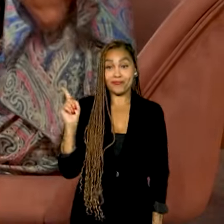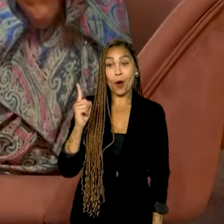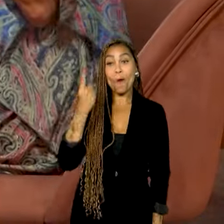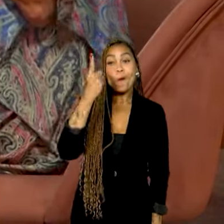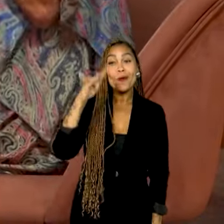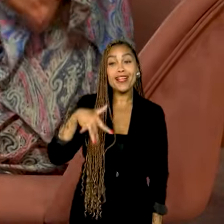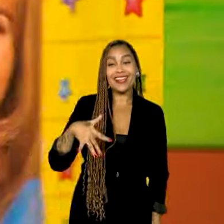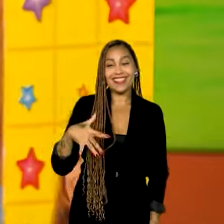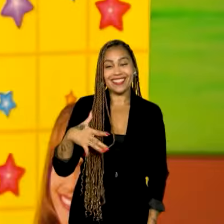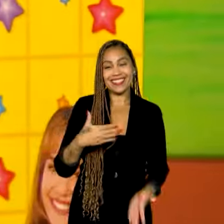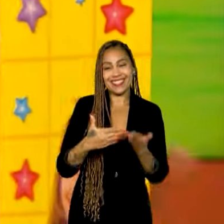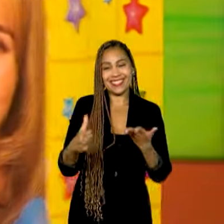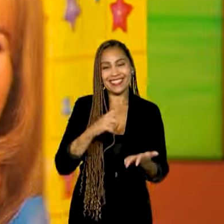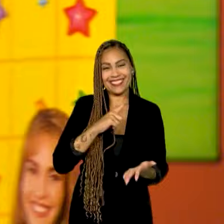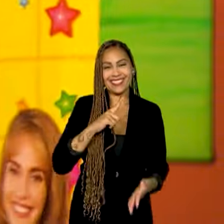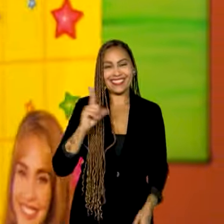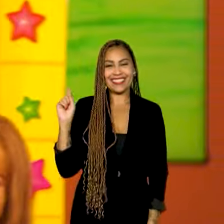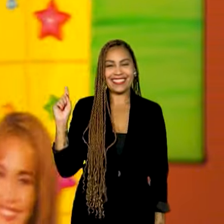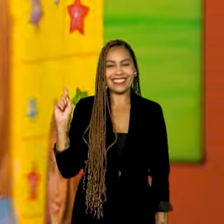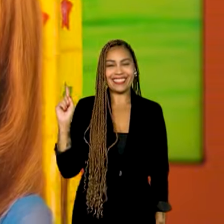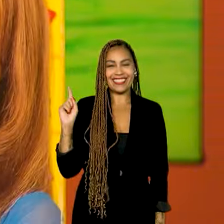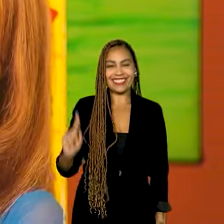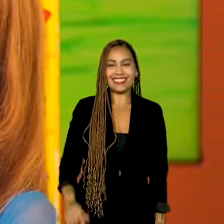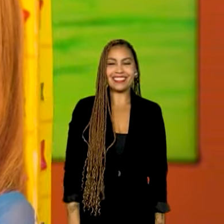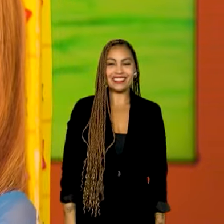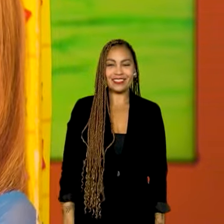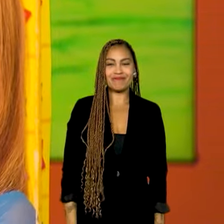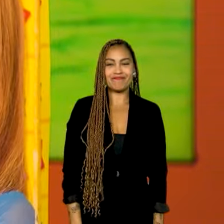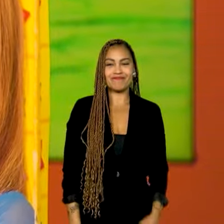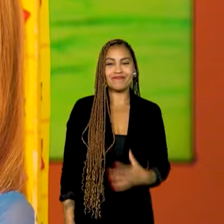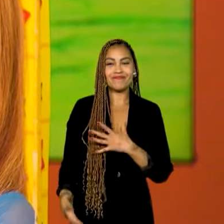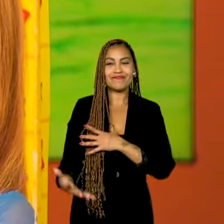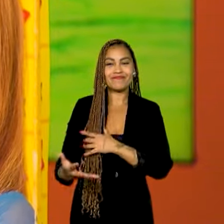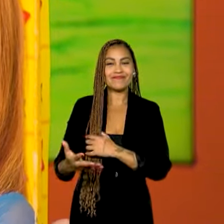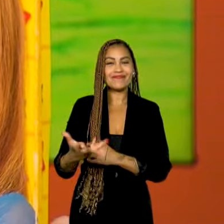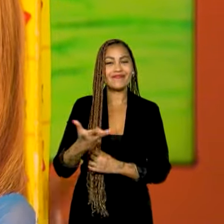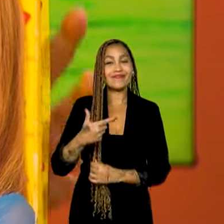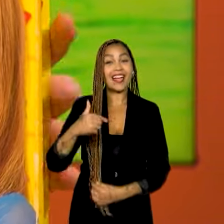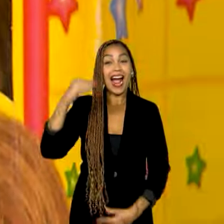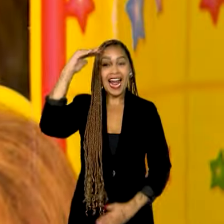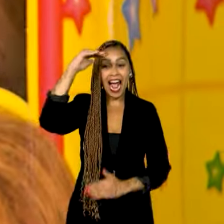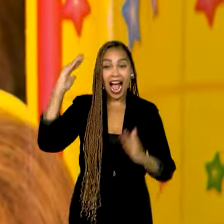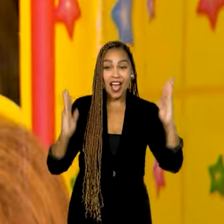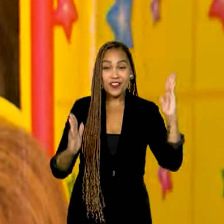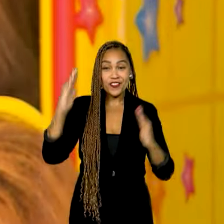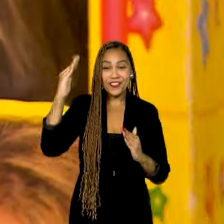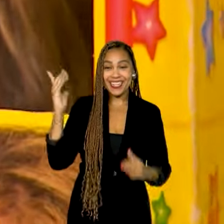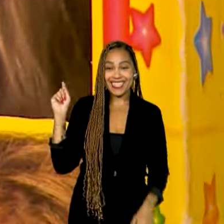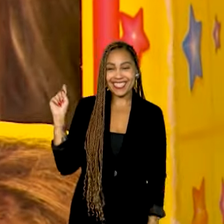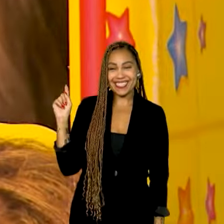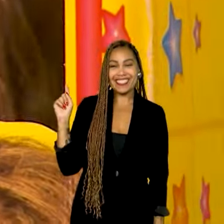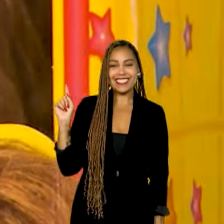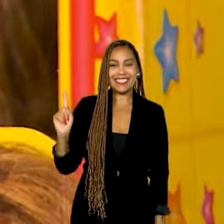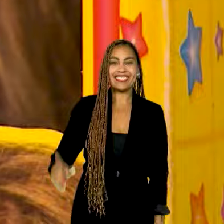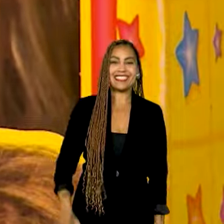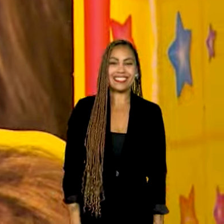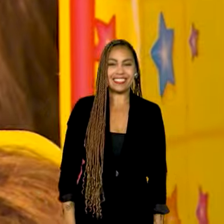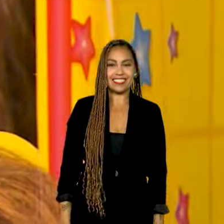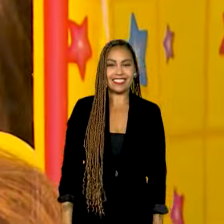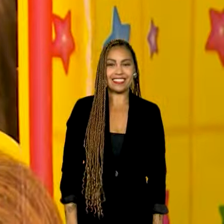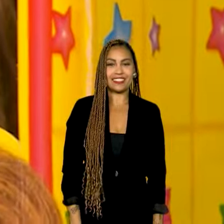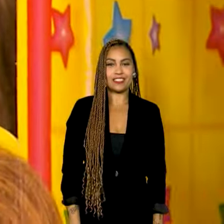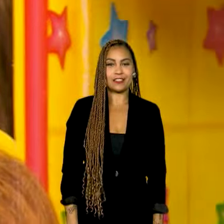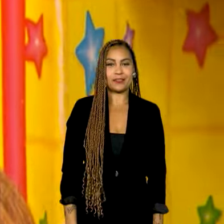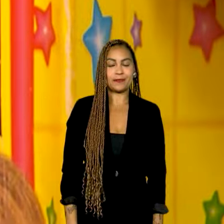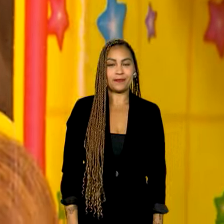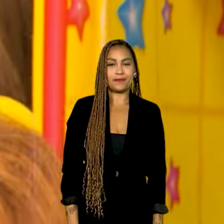única. Ai, gente, que maravilha de caixa e tudo. Ai, tá. Tira aqui a... Gente, tá, gente. Toda, tá toda